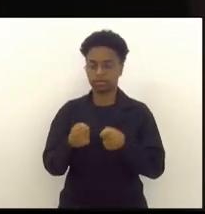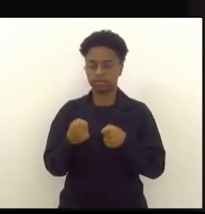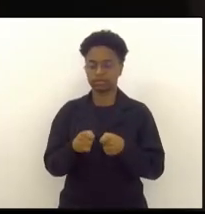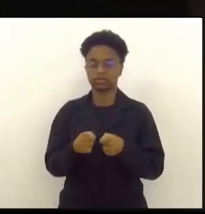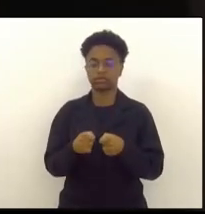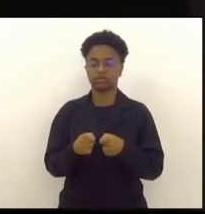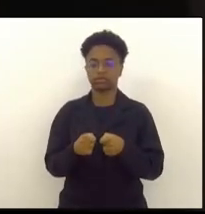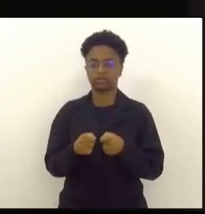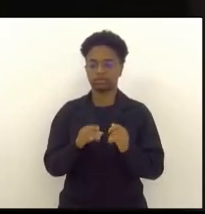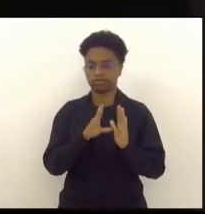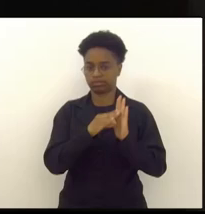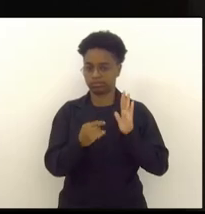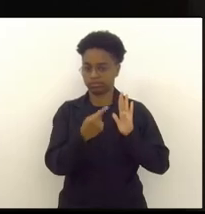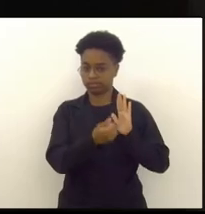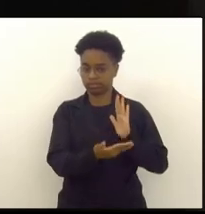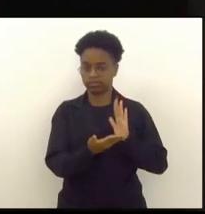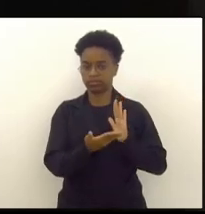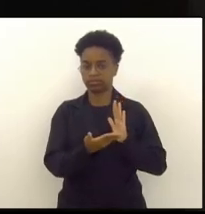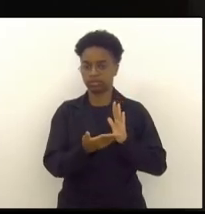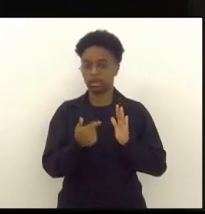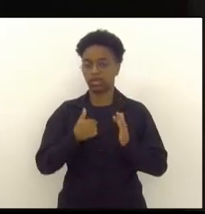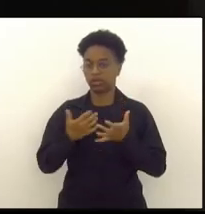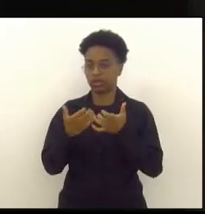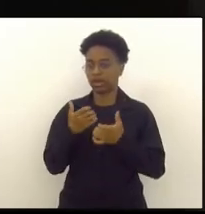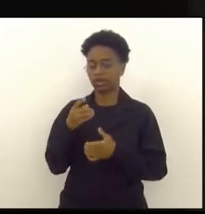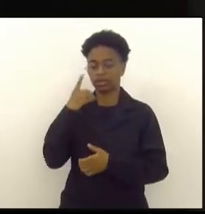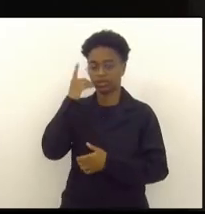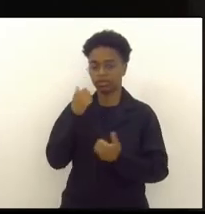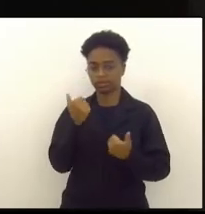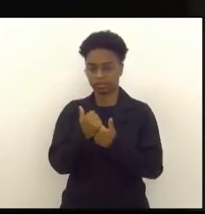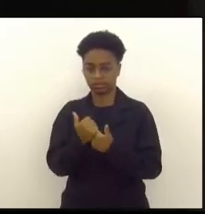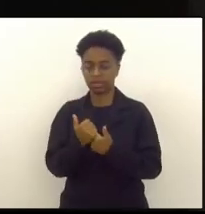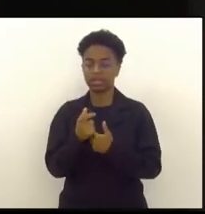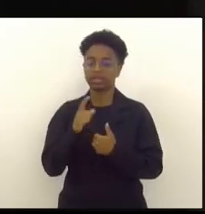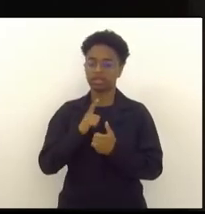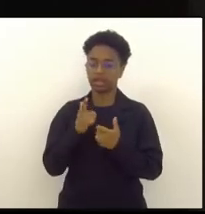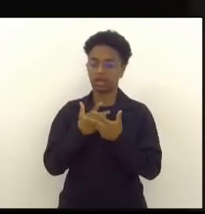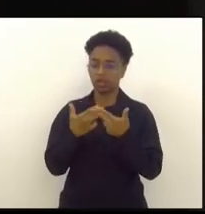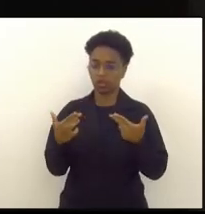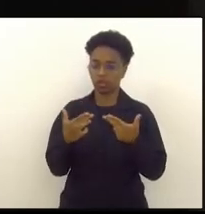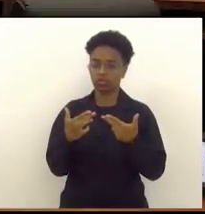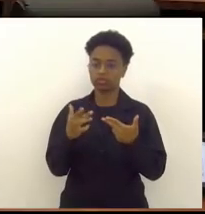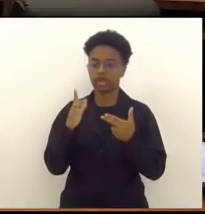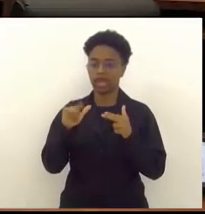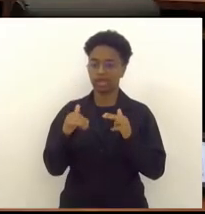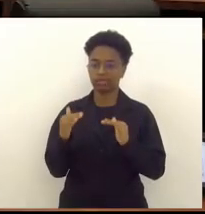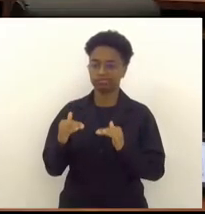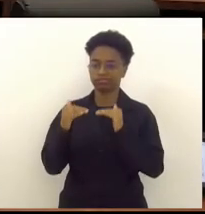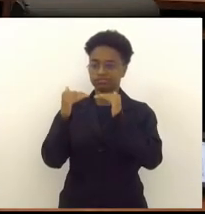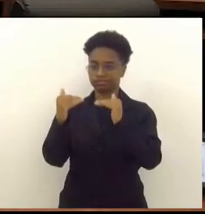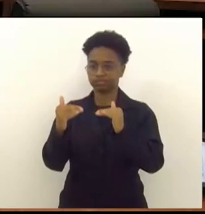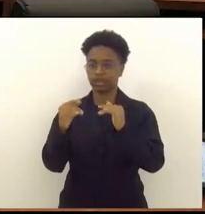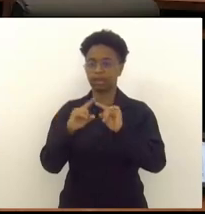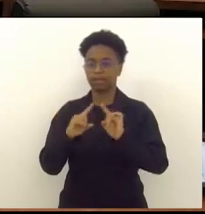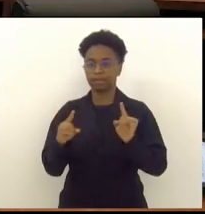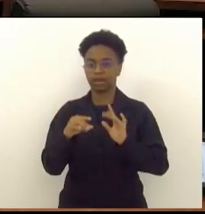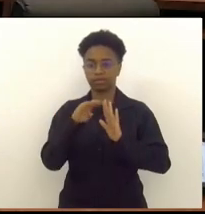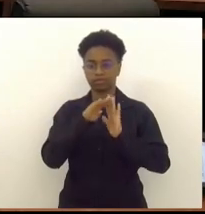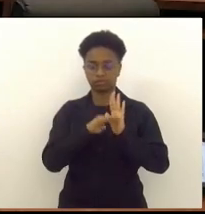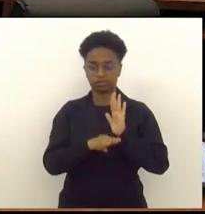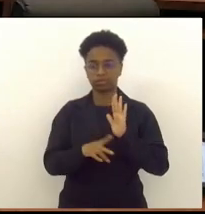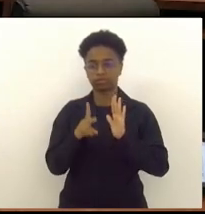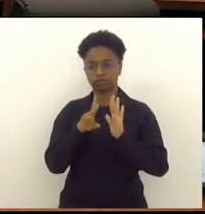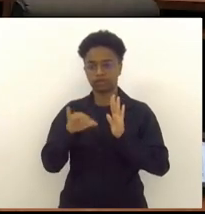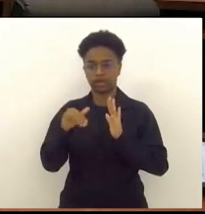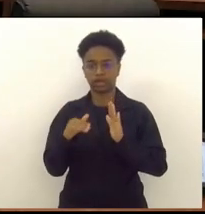né? E aí, deputado, quero contar com você. Existem questões que são supra, estão acima de qualquer negócio. Mas a lista vai chegar. O